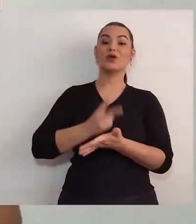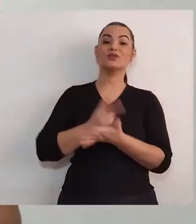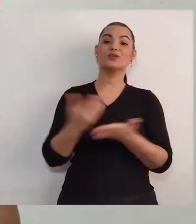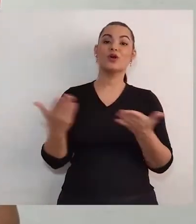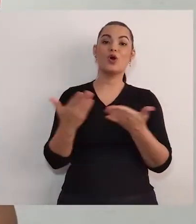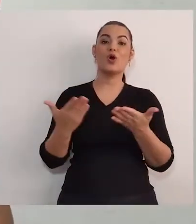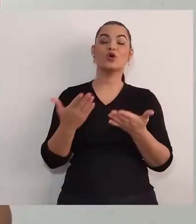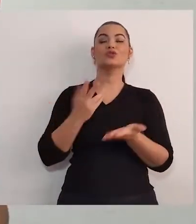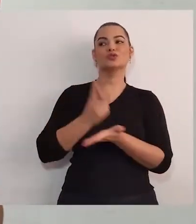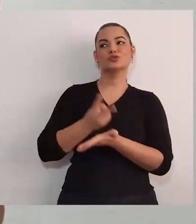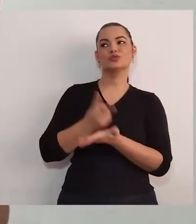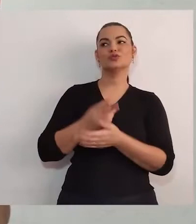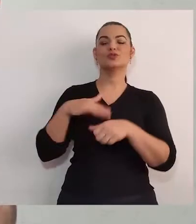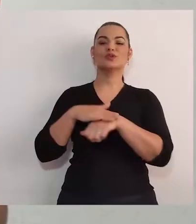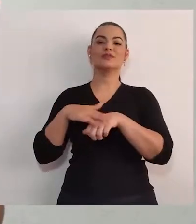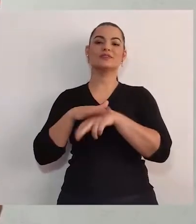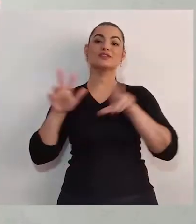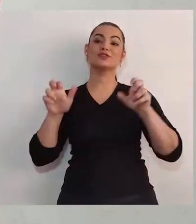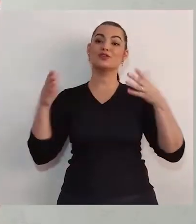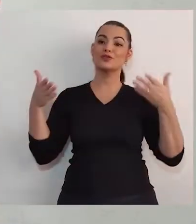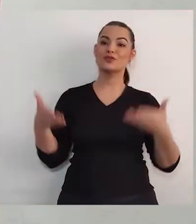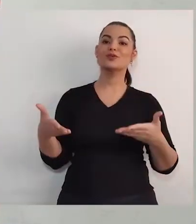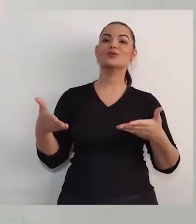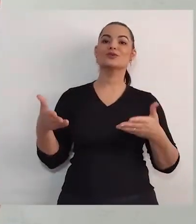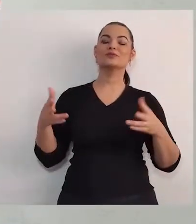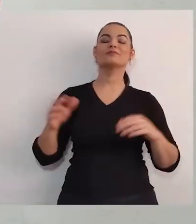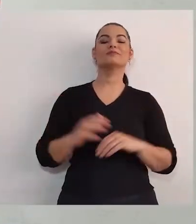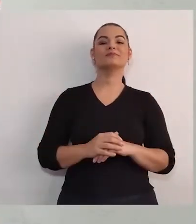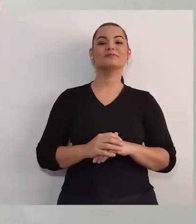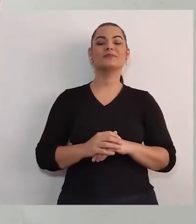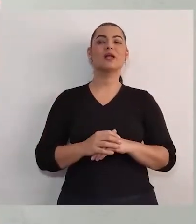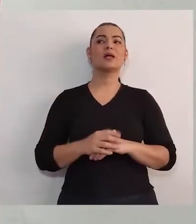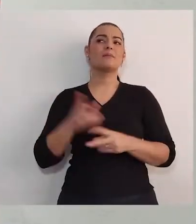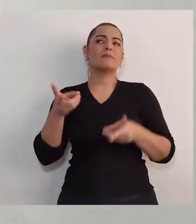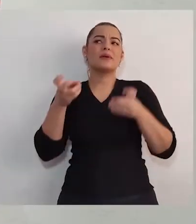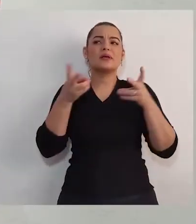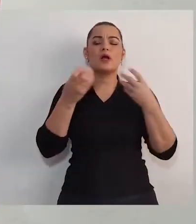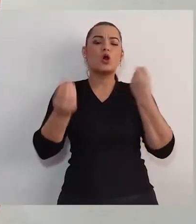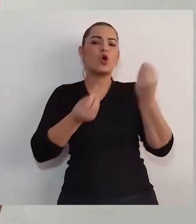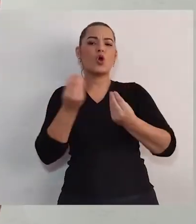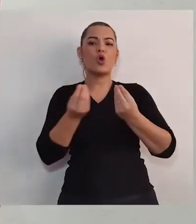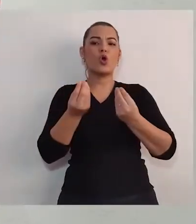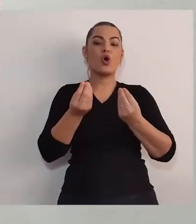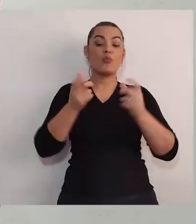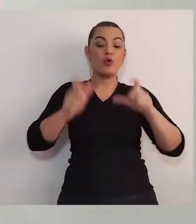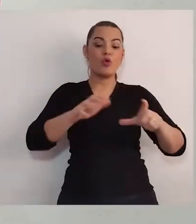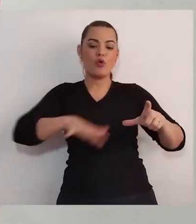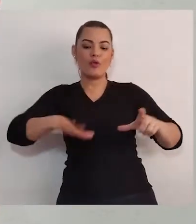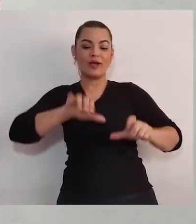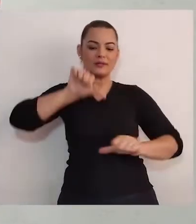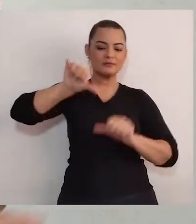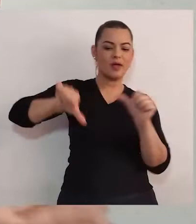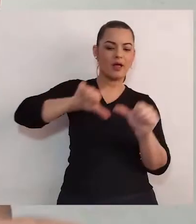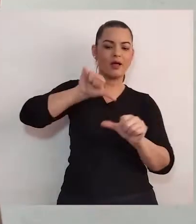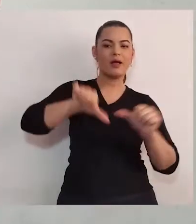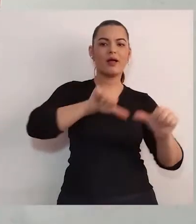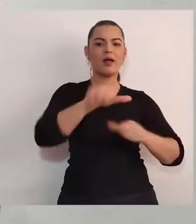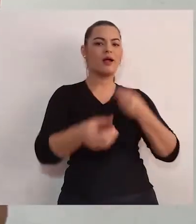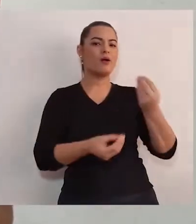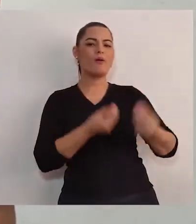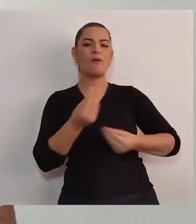e vamos perceber de que maneira essa transformação dos espaços ela foi acontecendo. E